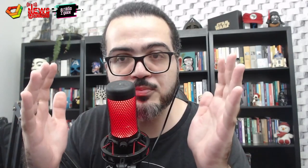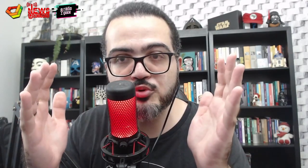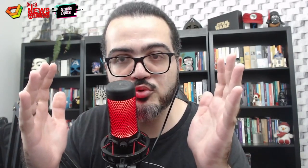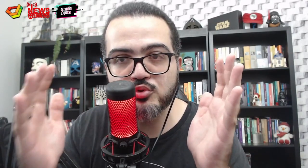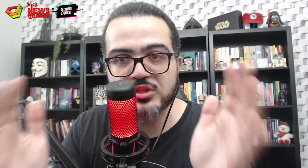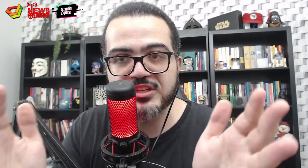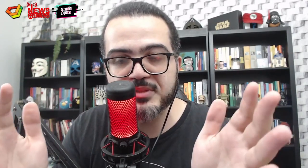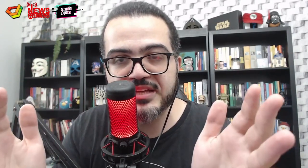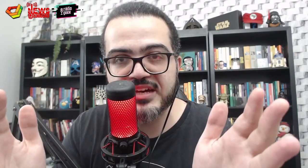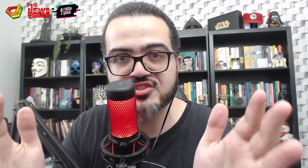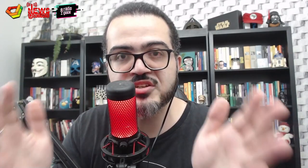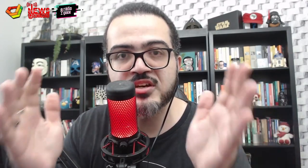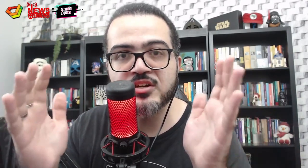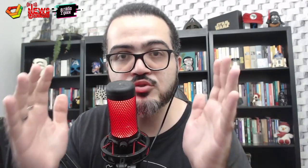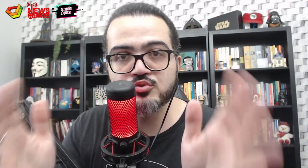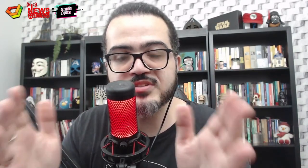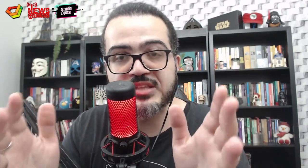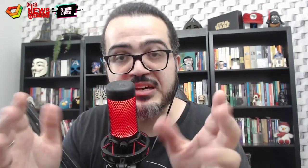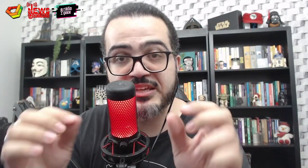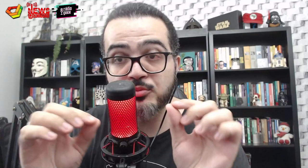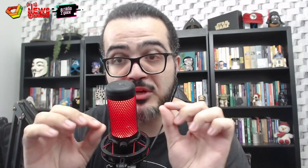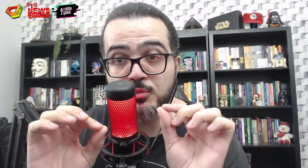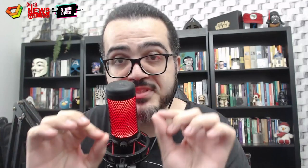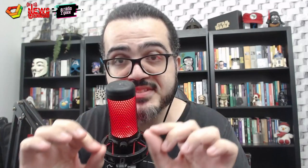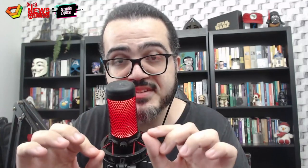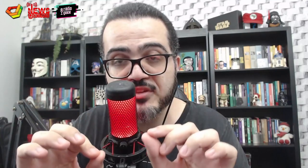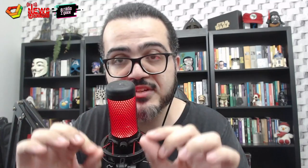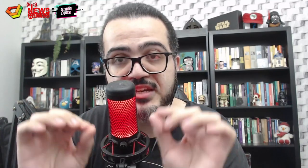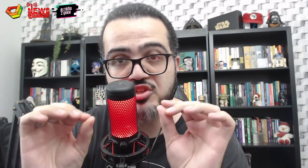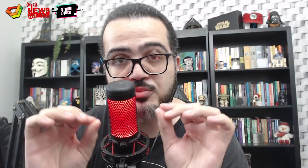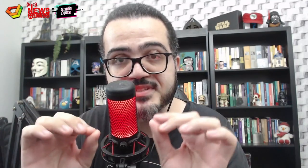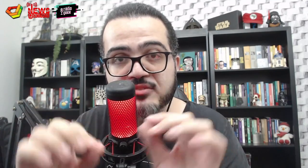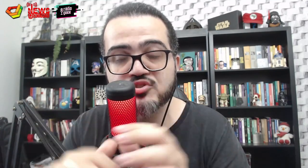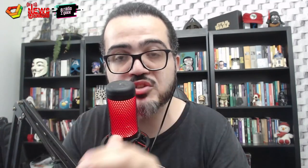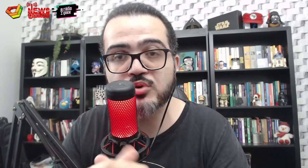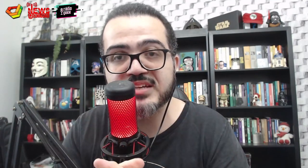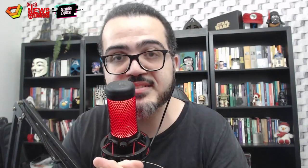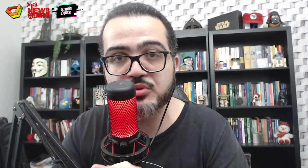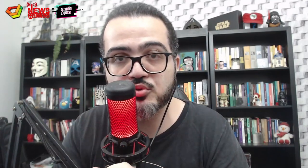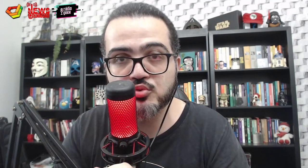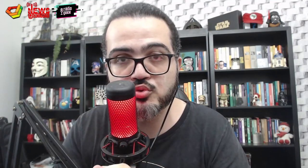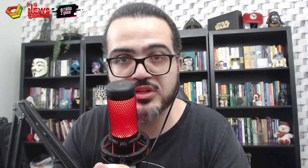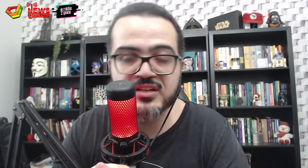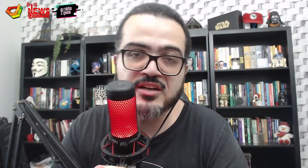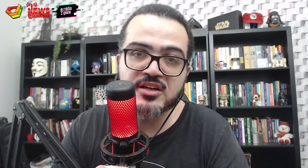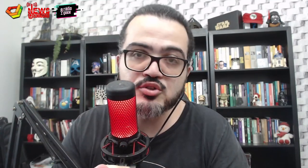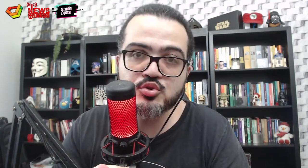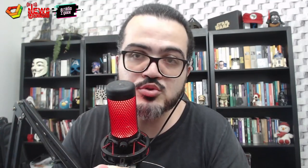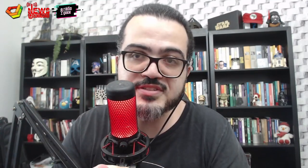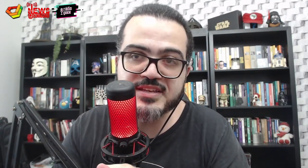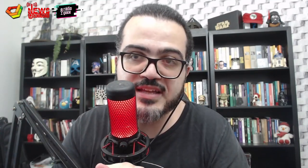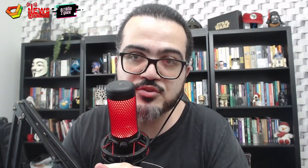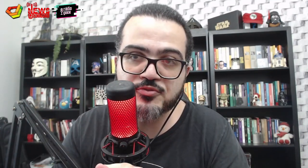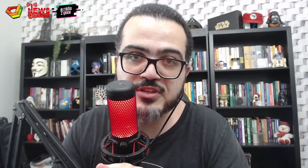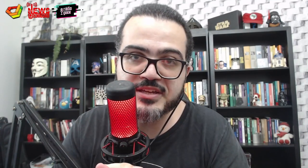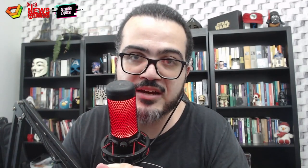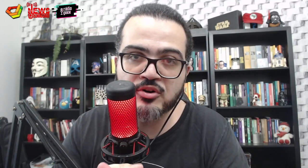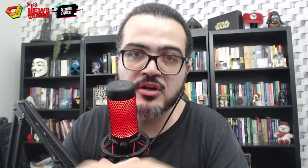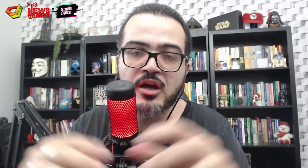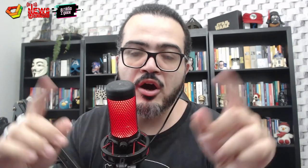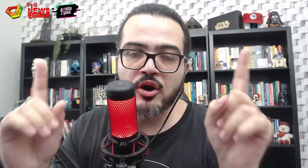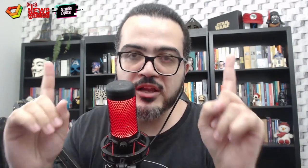aprovado por unanimidade nos na em uma comissão na verdade a comissão de educação e cultura do Senado